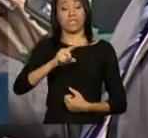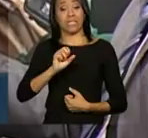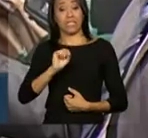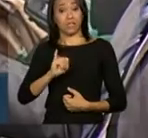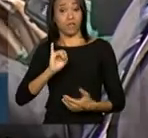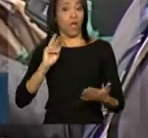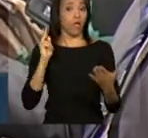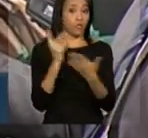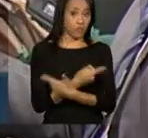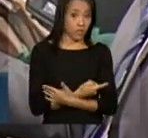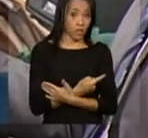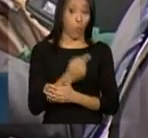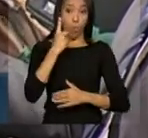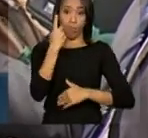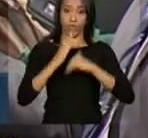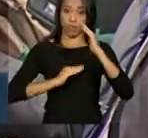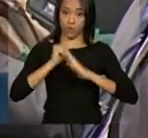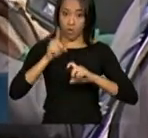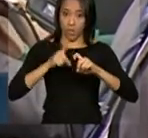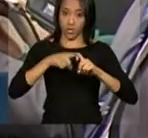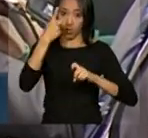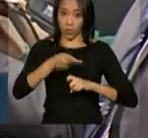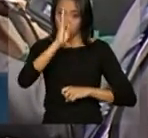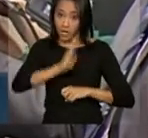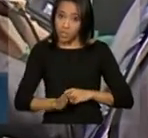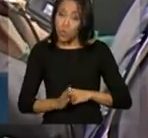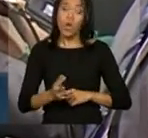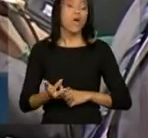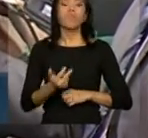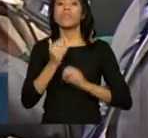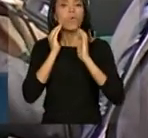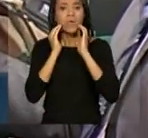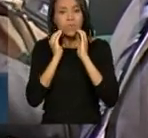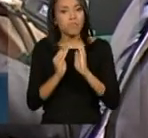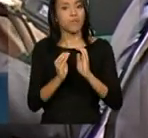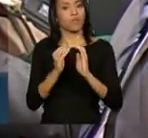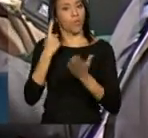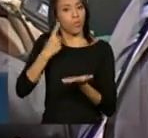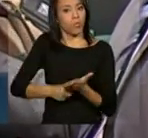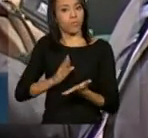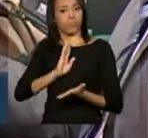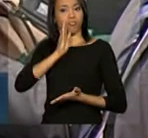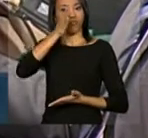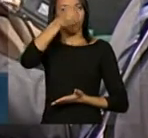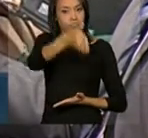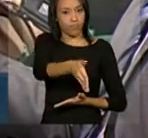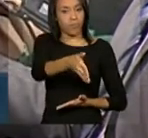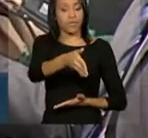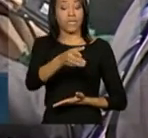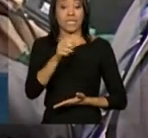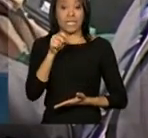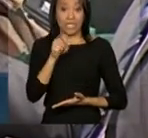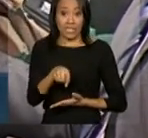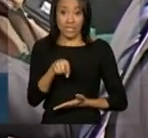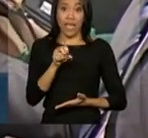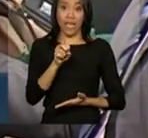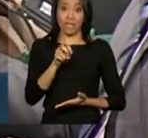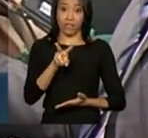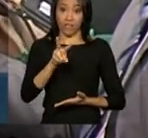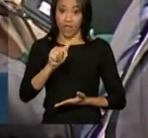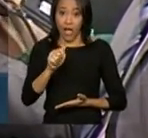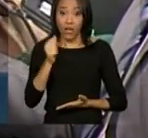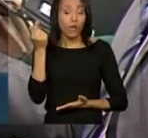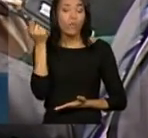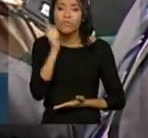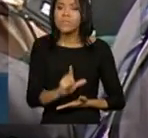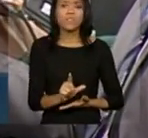um profissional brasileiro não cumpra aquilo de ir para essas áreas escolheu caso Essa vaga não seja